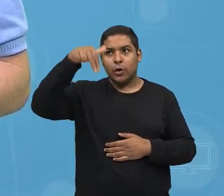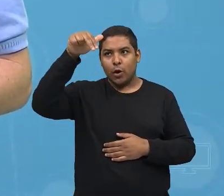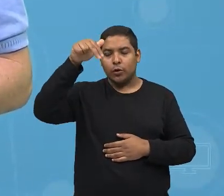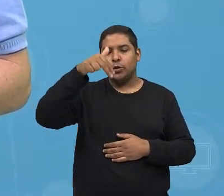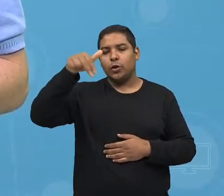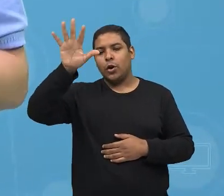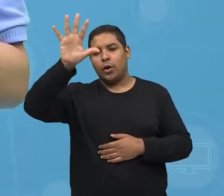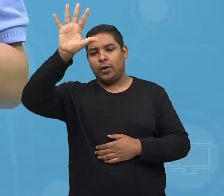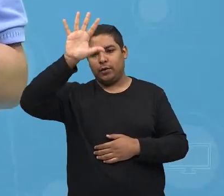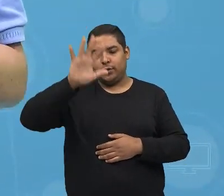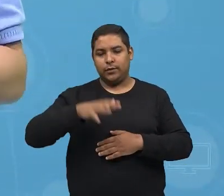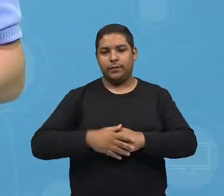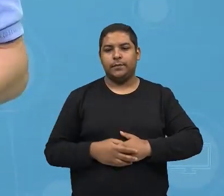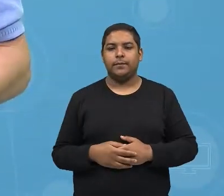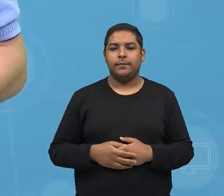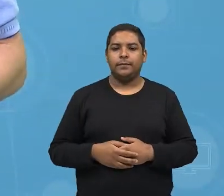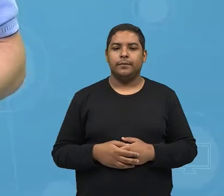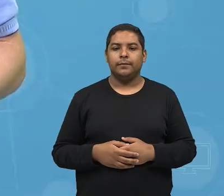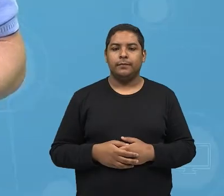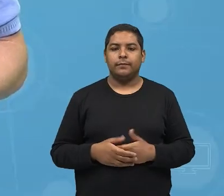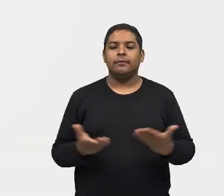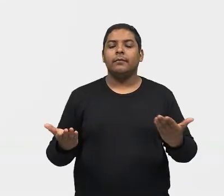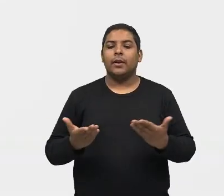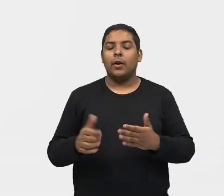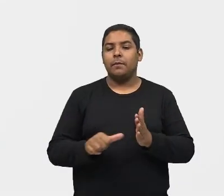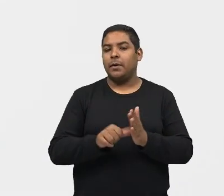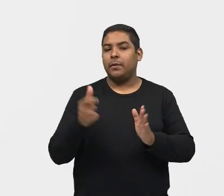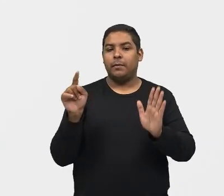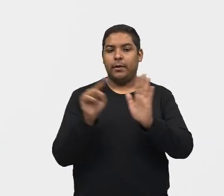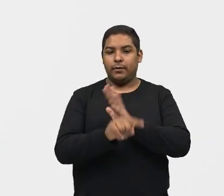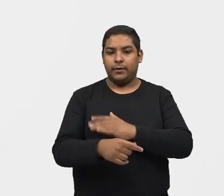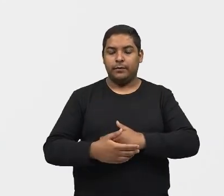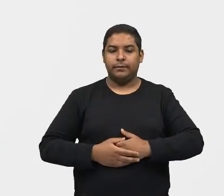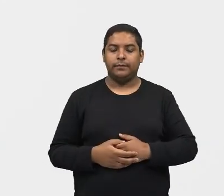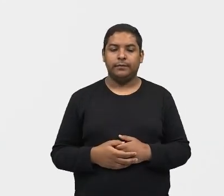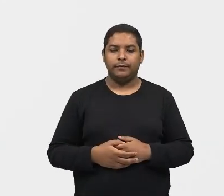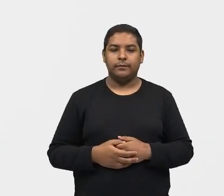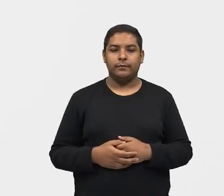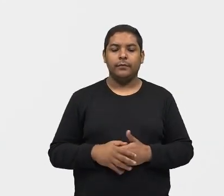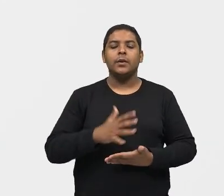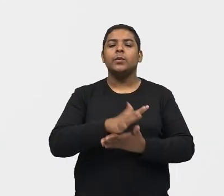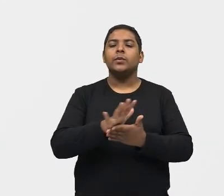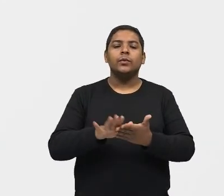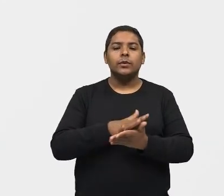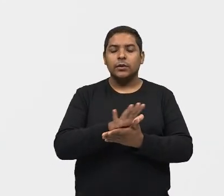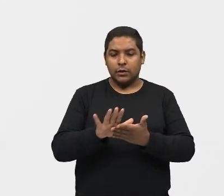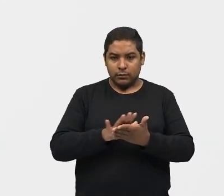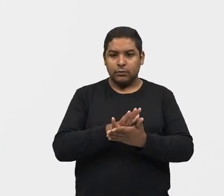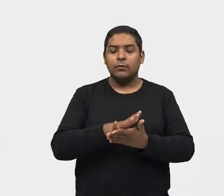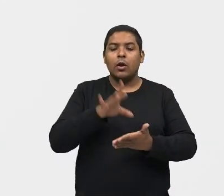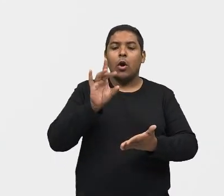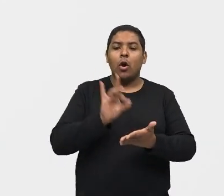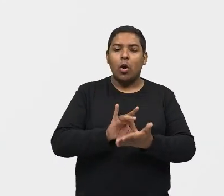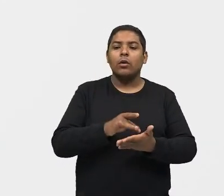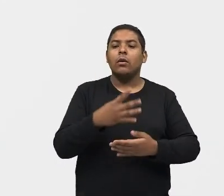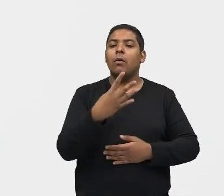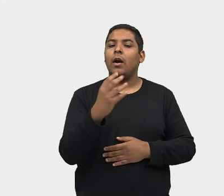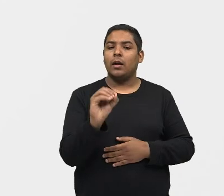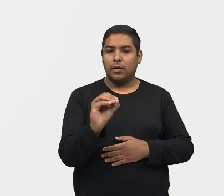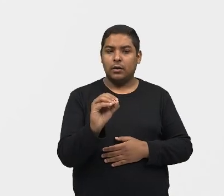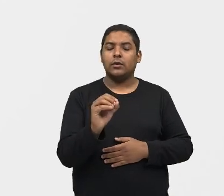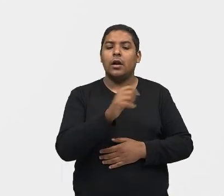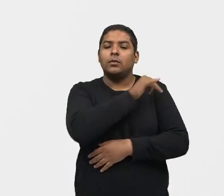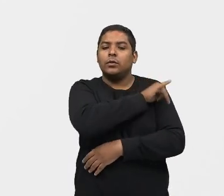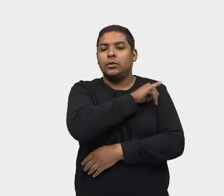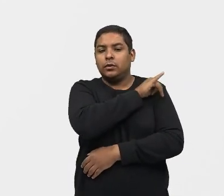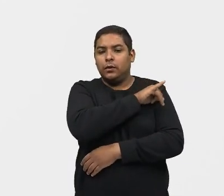nordeste, certo? Então agora nós vamos para a nossa primeira questão, vamos lá? Então, o samba de gafieira firmou-se na década de 40 no Rio